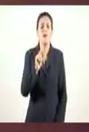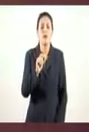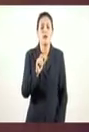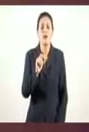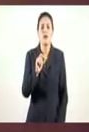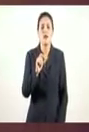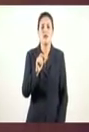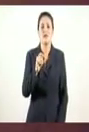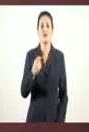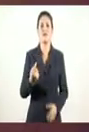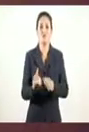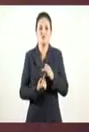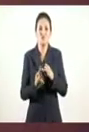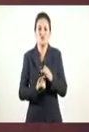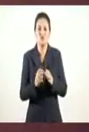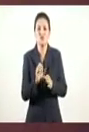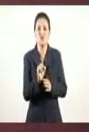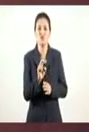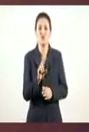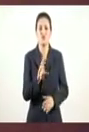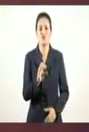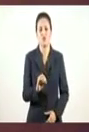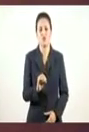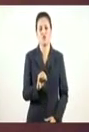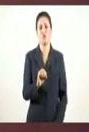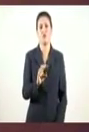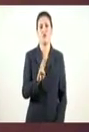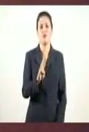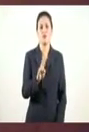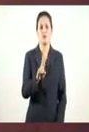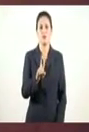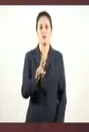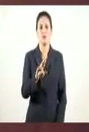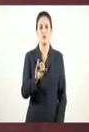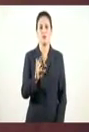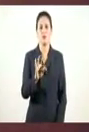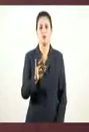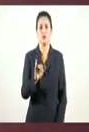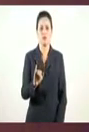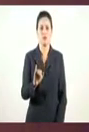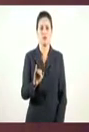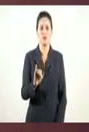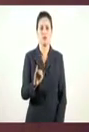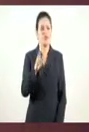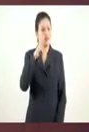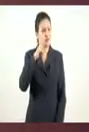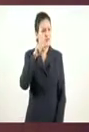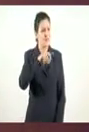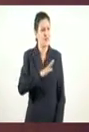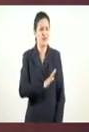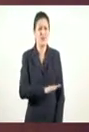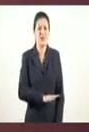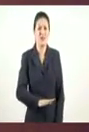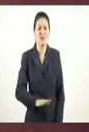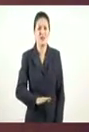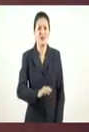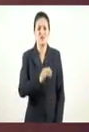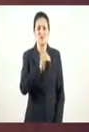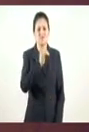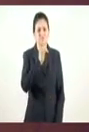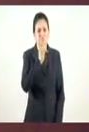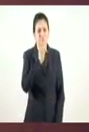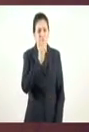Depois, ver aquelas crianças naquela situação é realmente lamentável. E